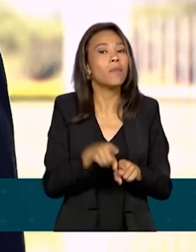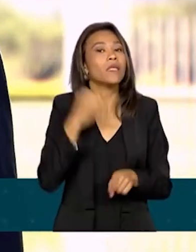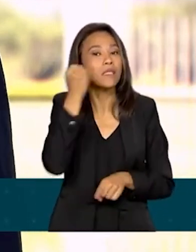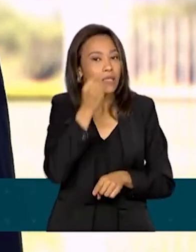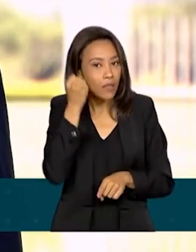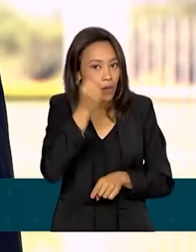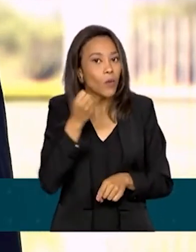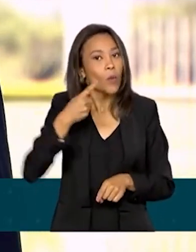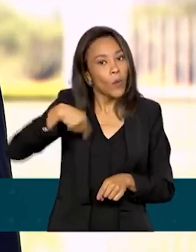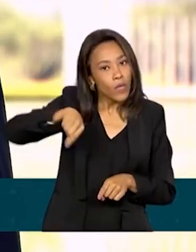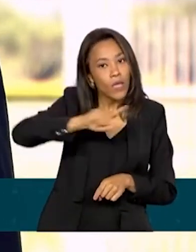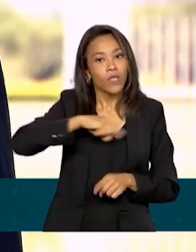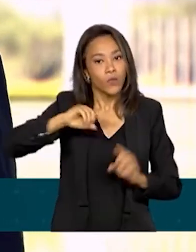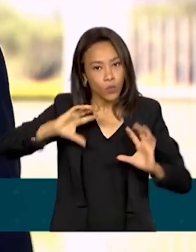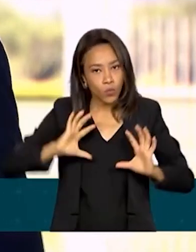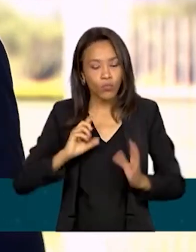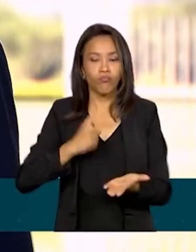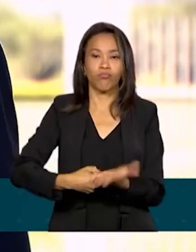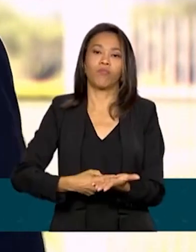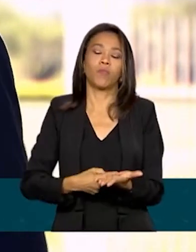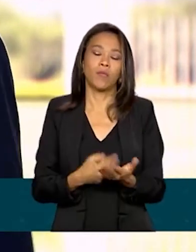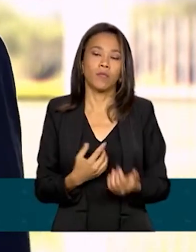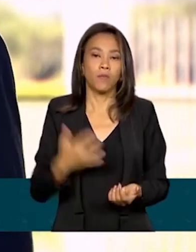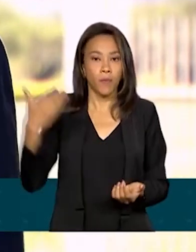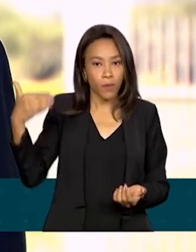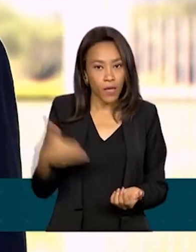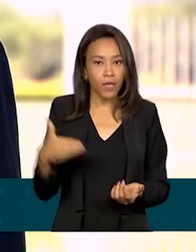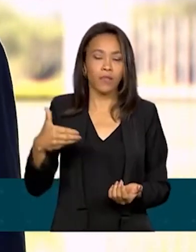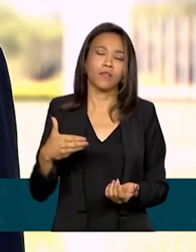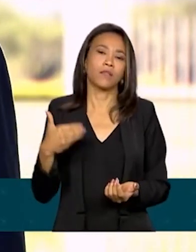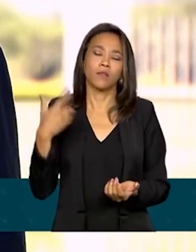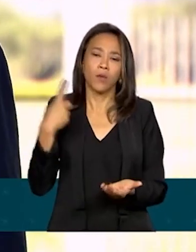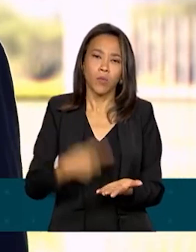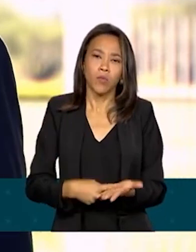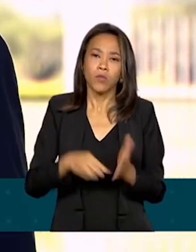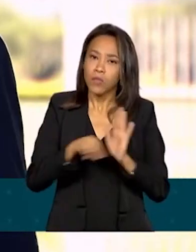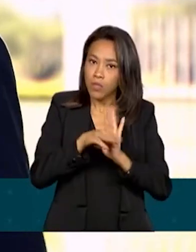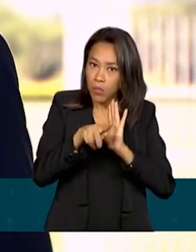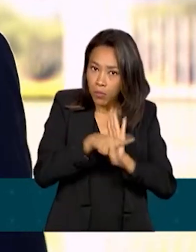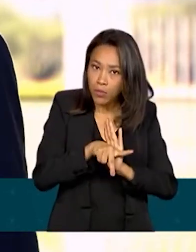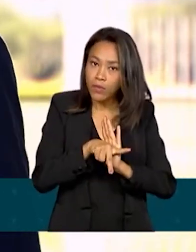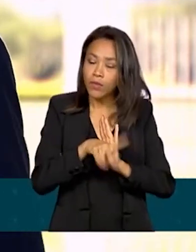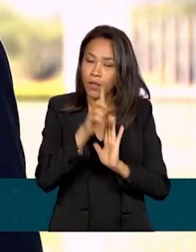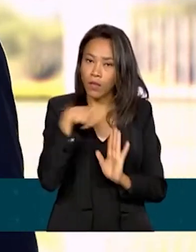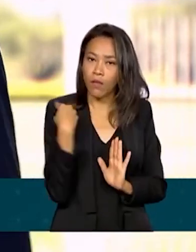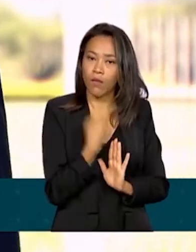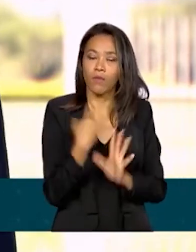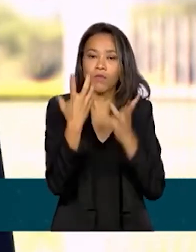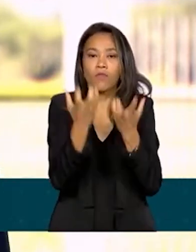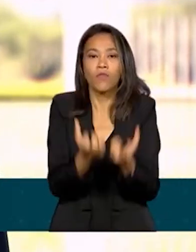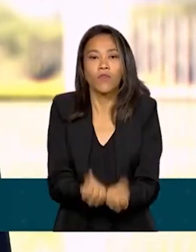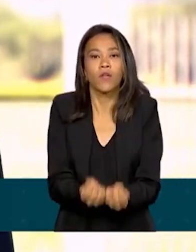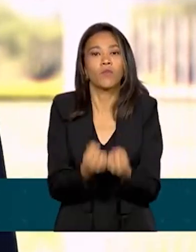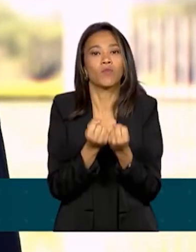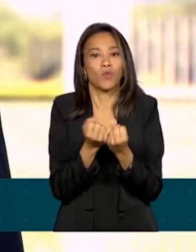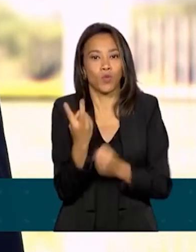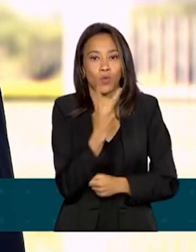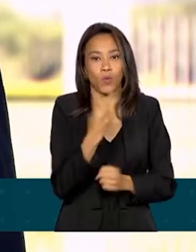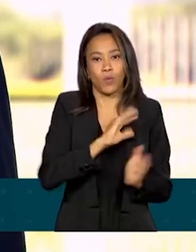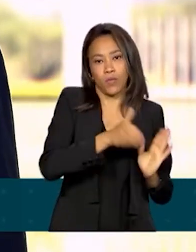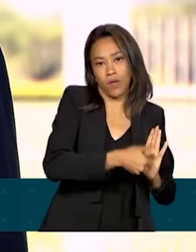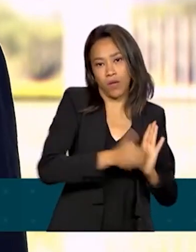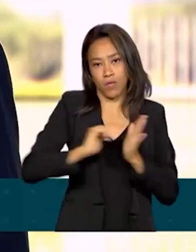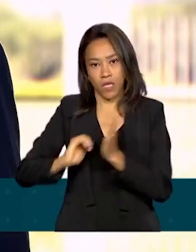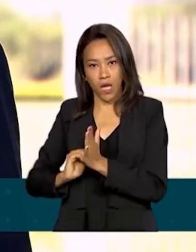das medidas provisórias. Então, a partir desse compromisso com o conteúdo das medidas provisórias, nós vamos construir junto com as duas casas um